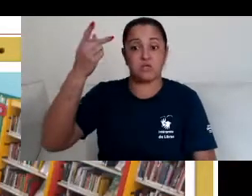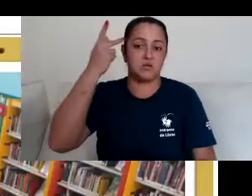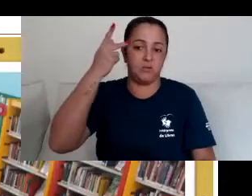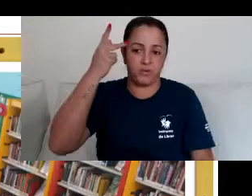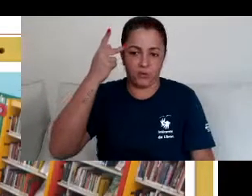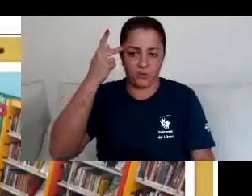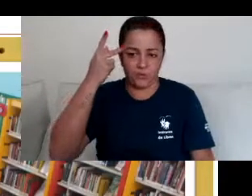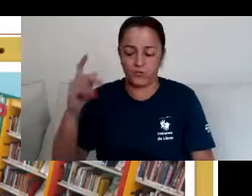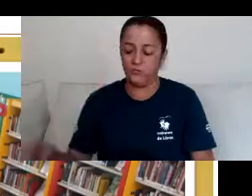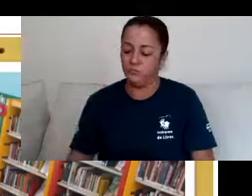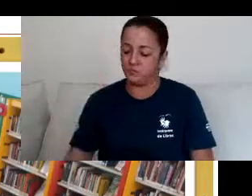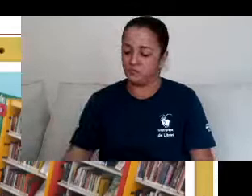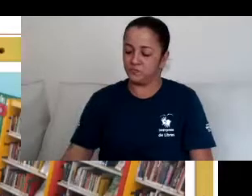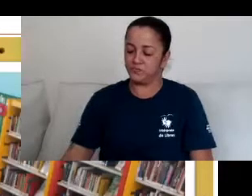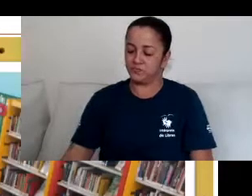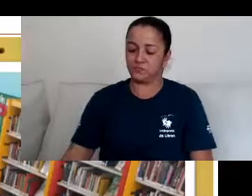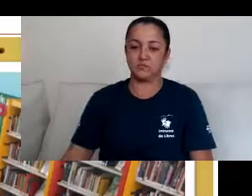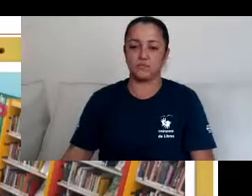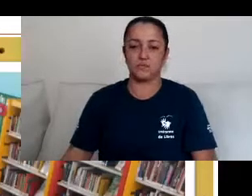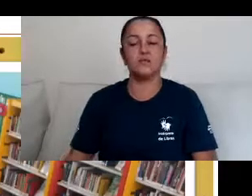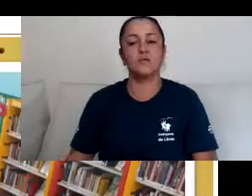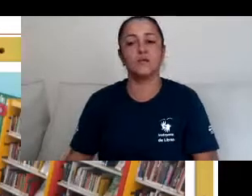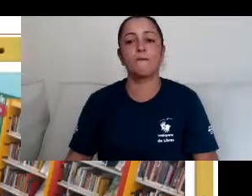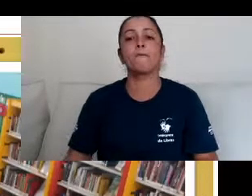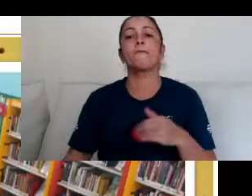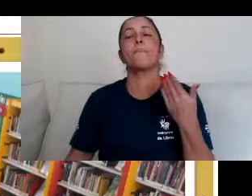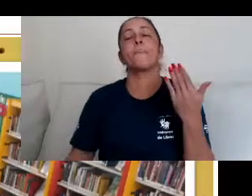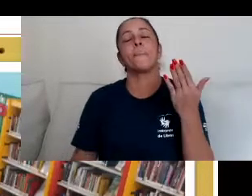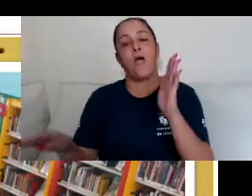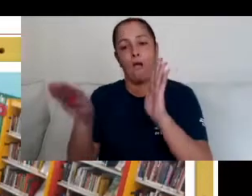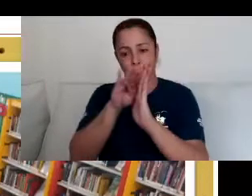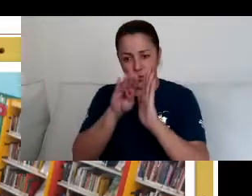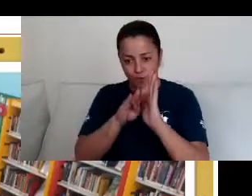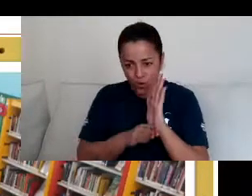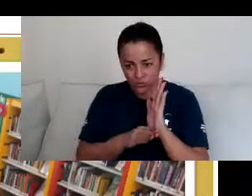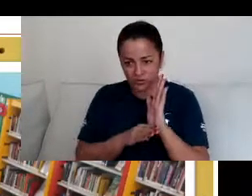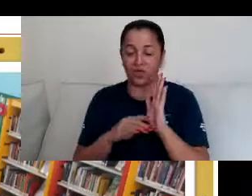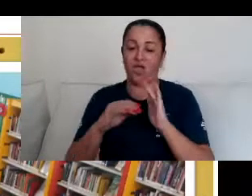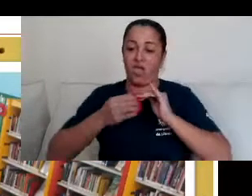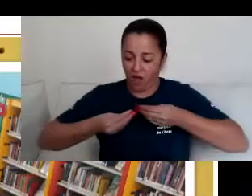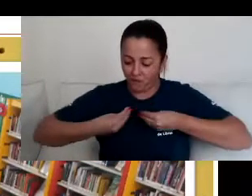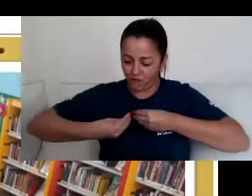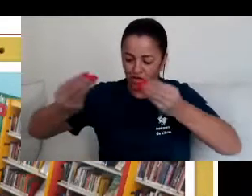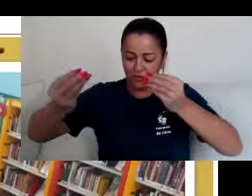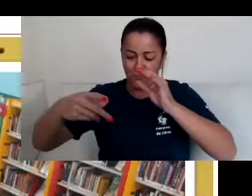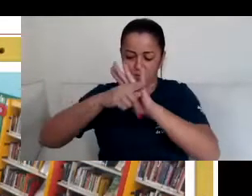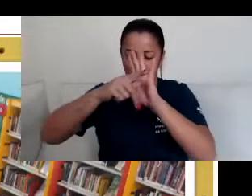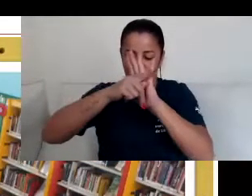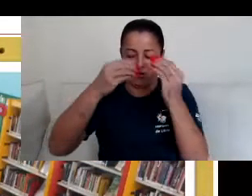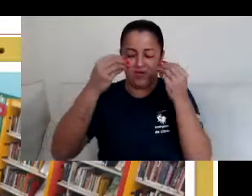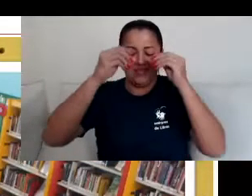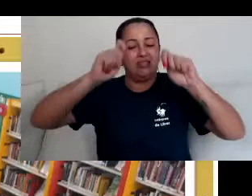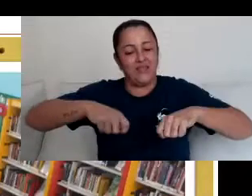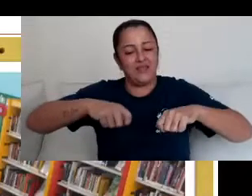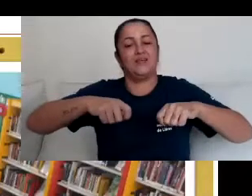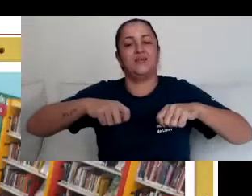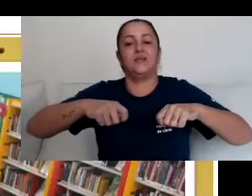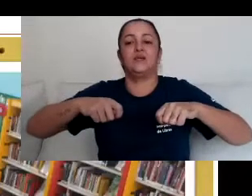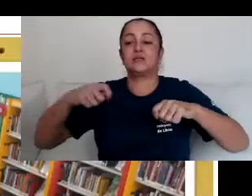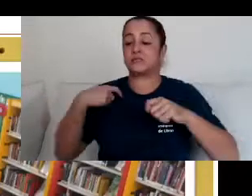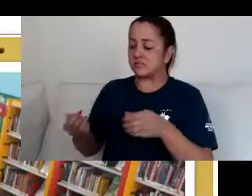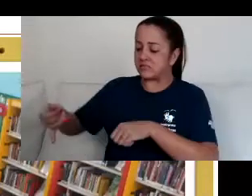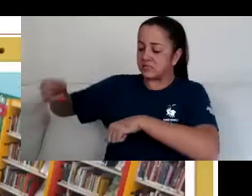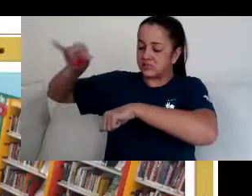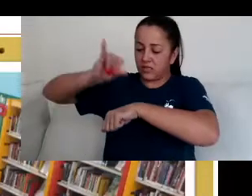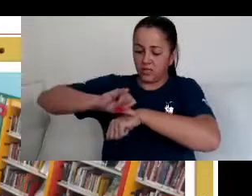Bom, a proposta que enviamos consistia em realização de clubes de leituras em bibliotecas do centro da cidade de São Paulo, uma